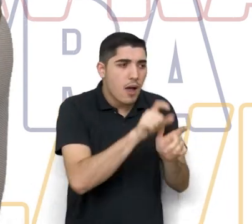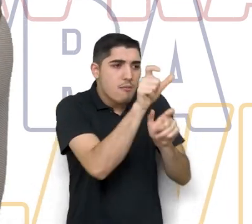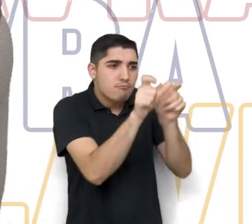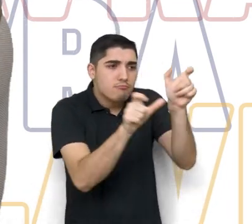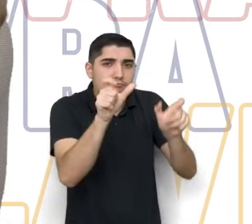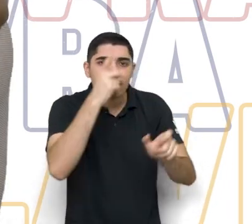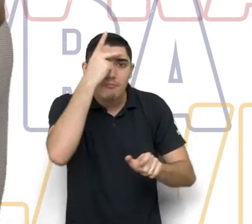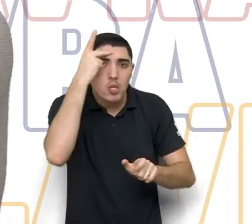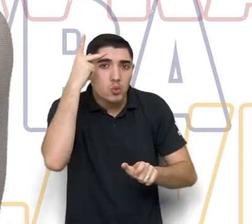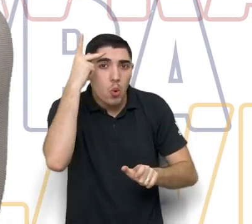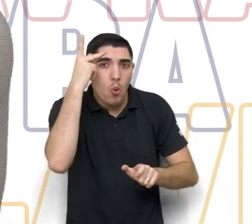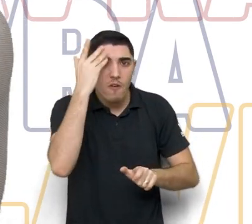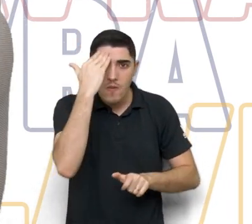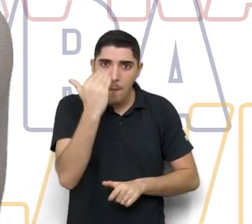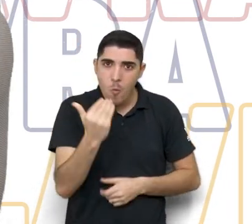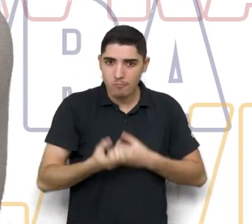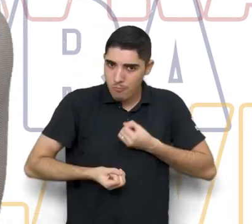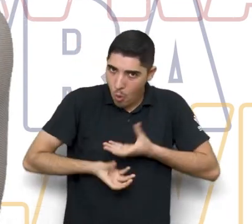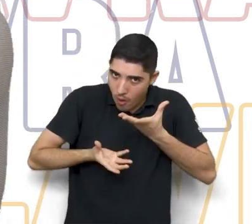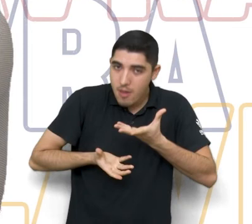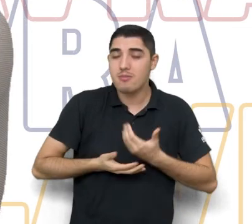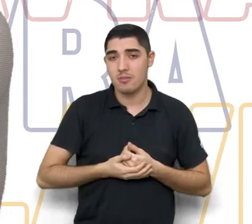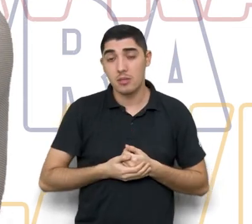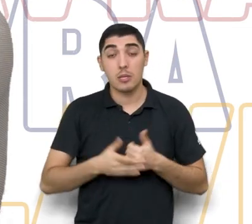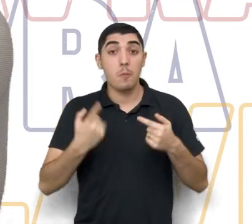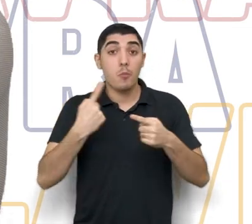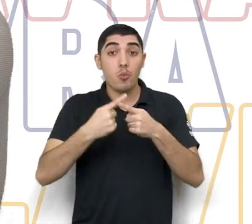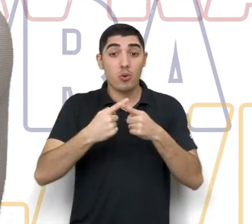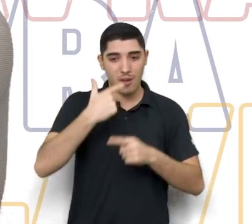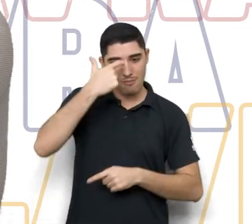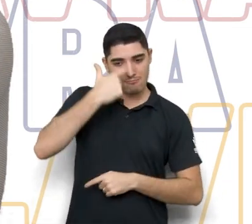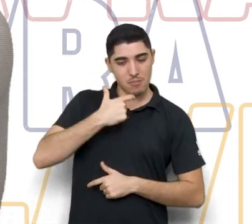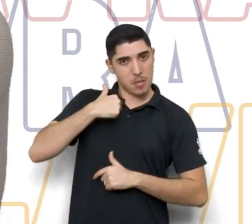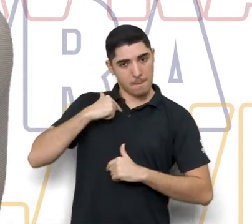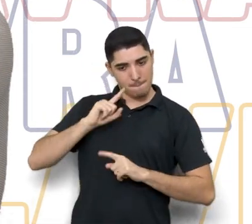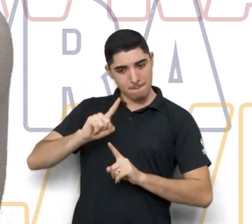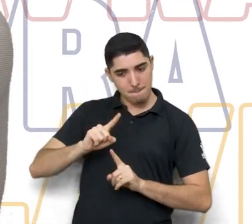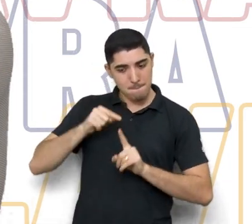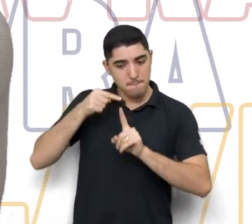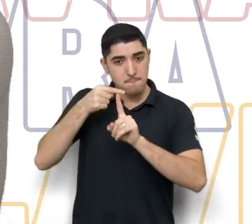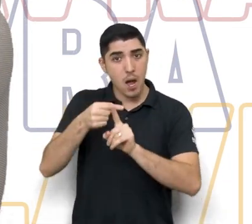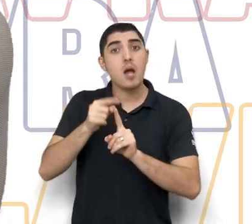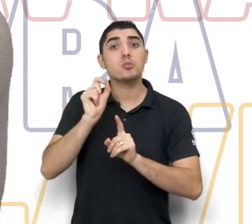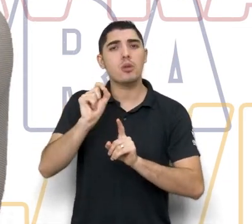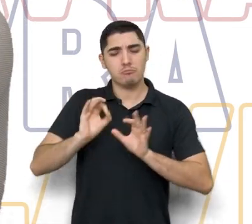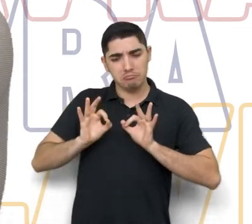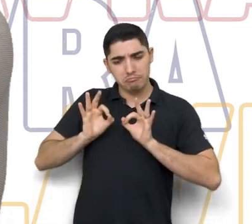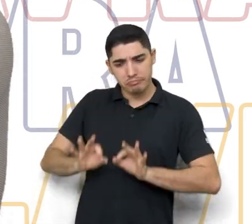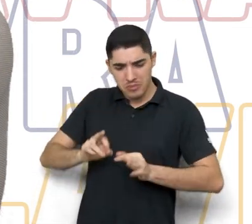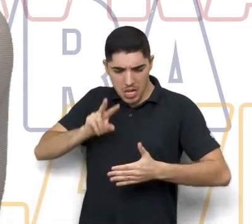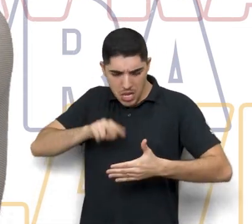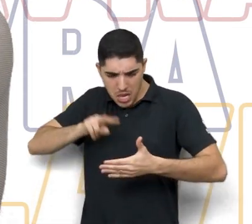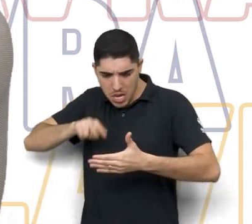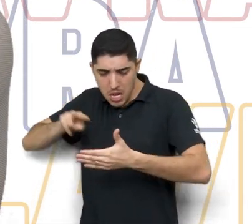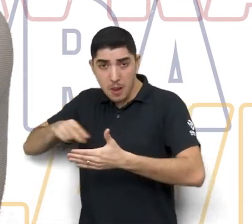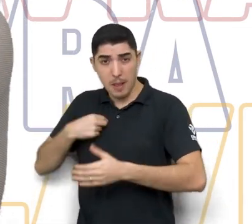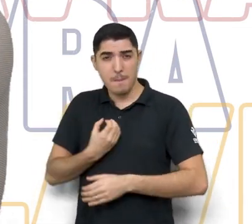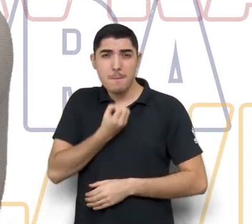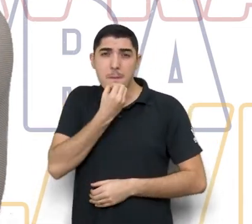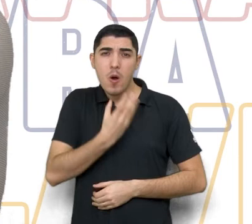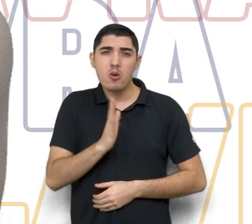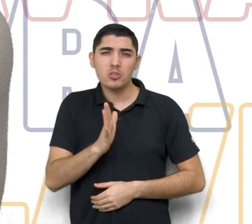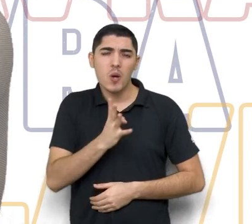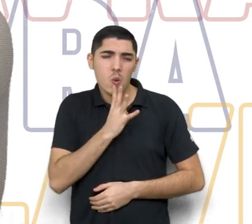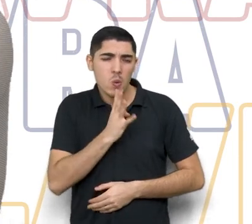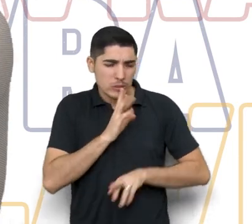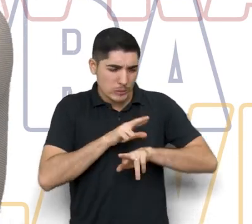poetas, para que cada vez mais, né, a pessoa tem um bom acervo de leitura, tem uma boa bagagem